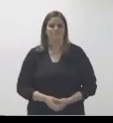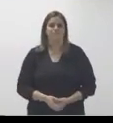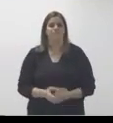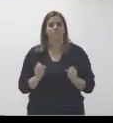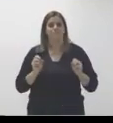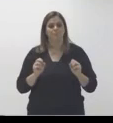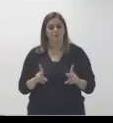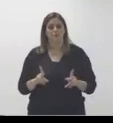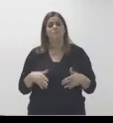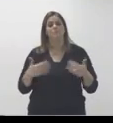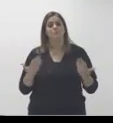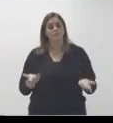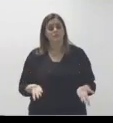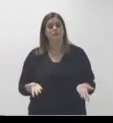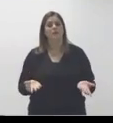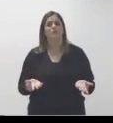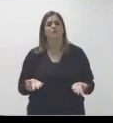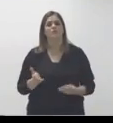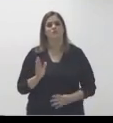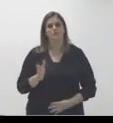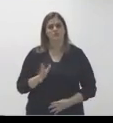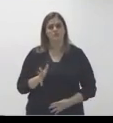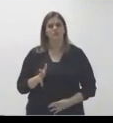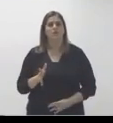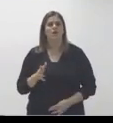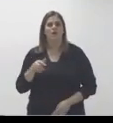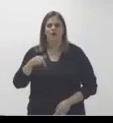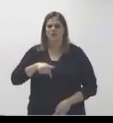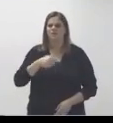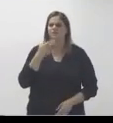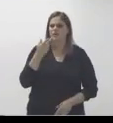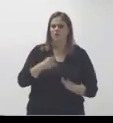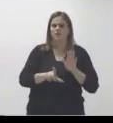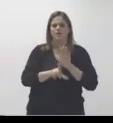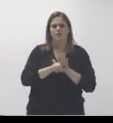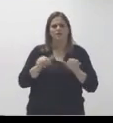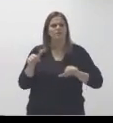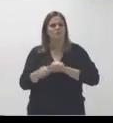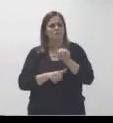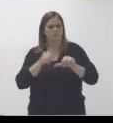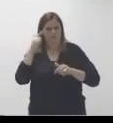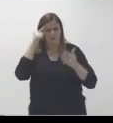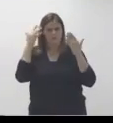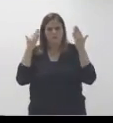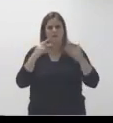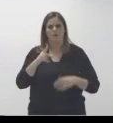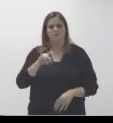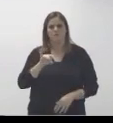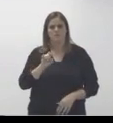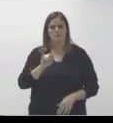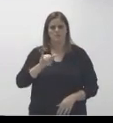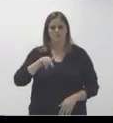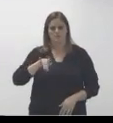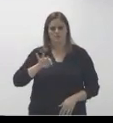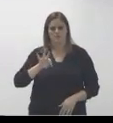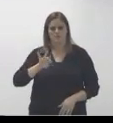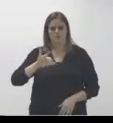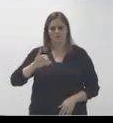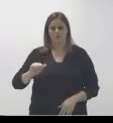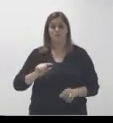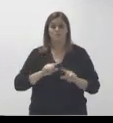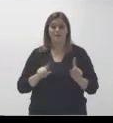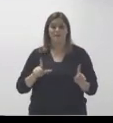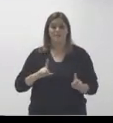isso nós falamos muito aquela dentro da lei da reforma psiquiátrica mas nós temos um documento ainda